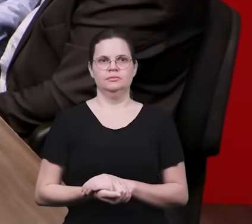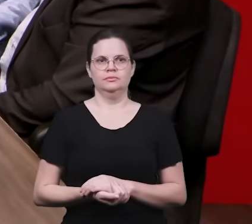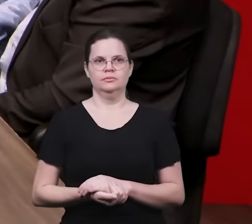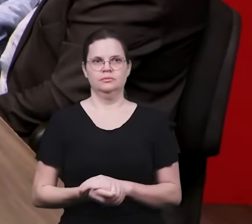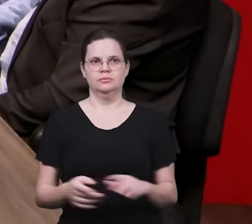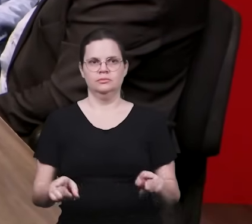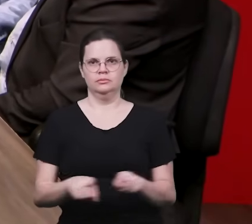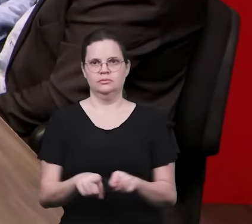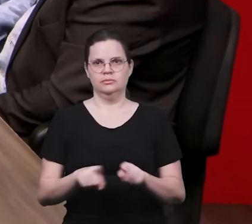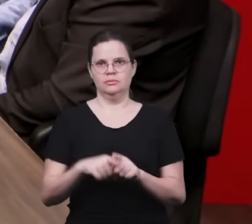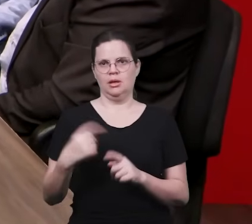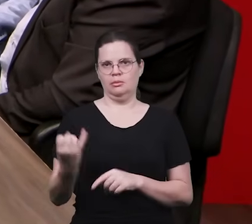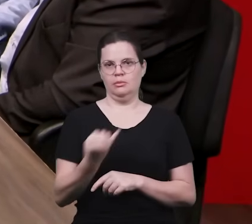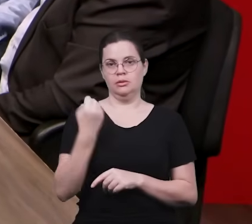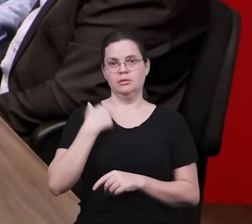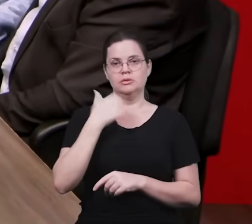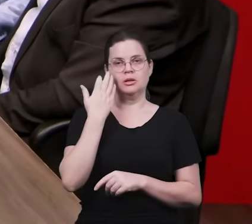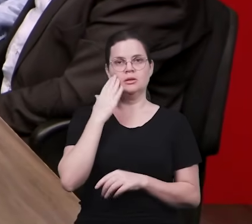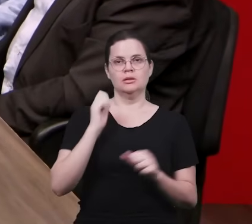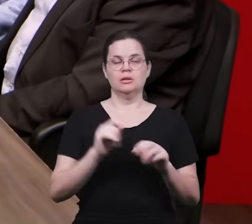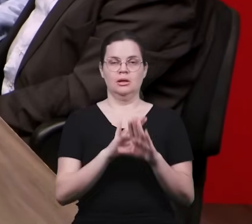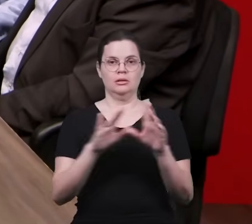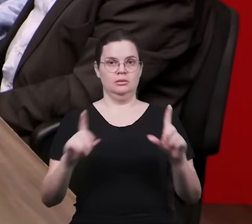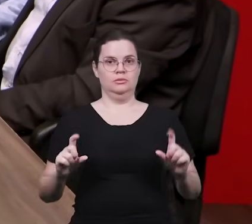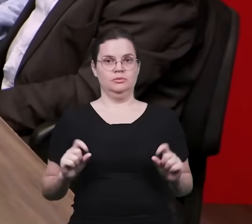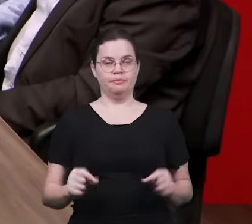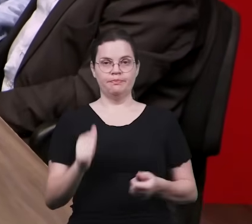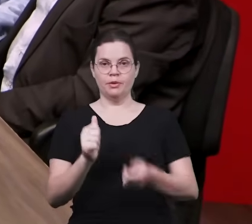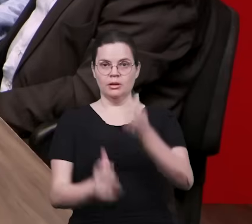fato que é importante, que é profético, é que esse